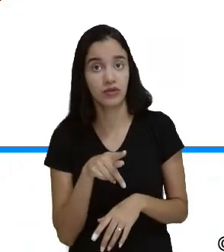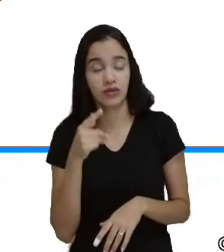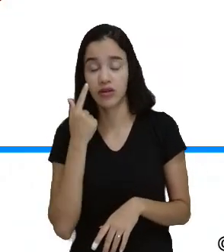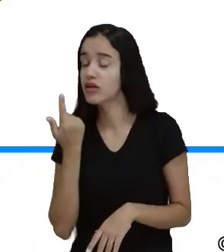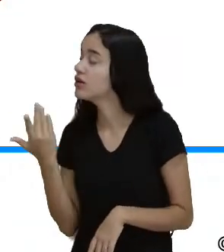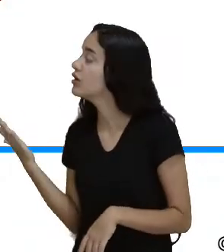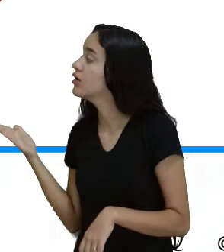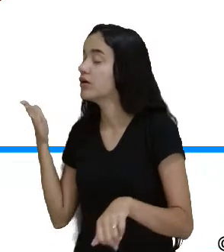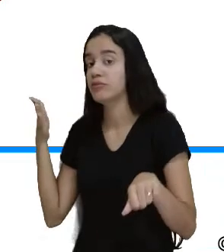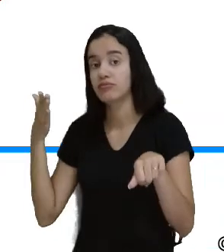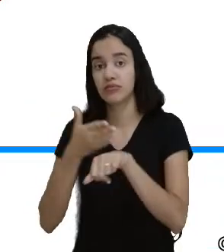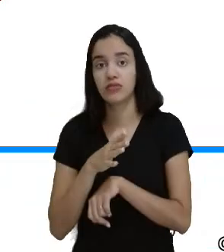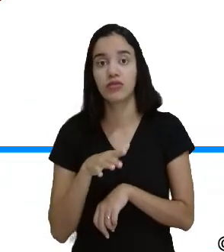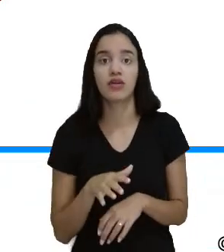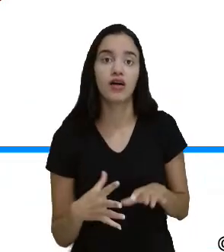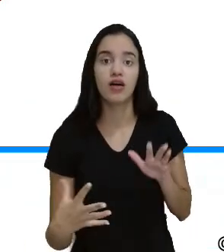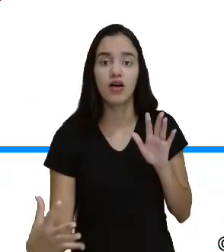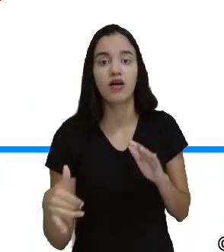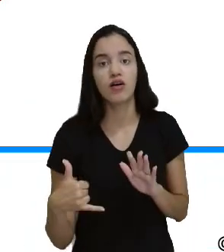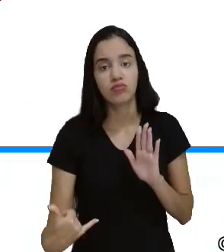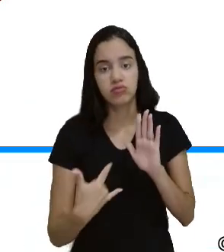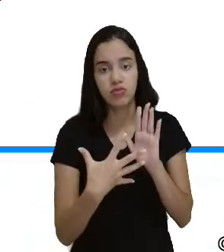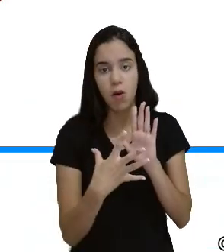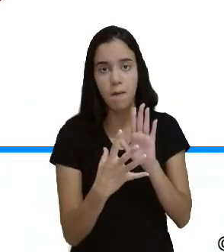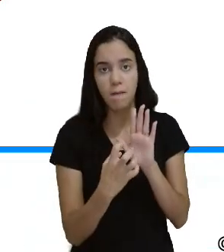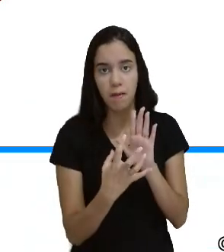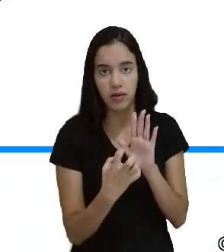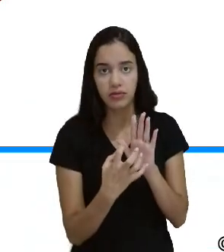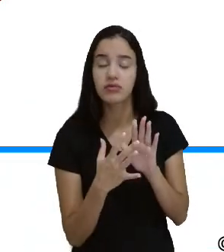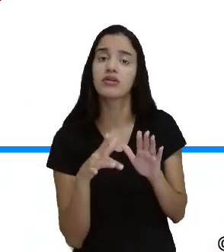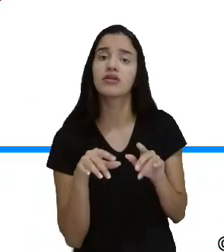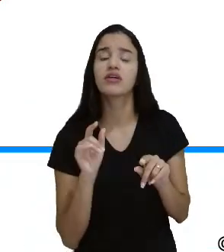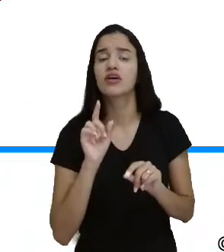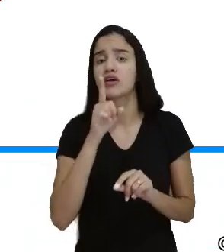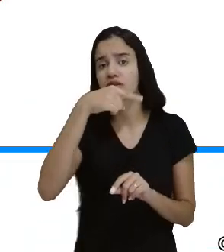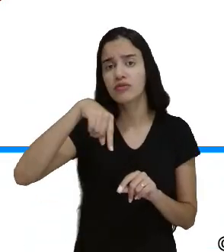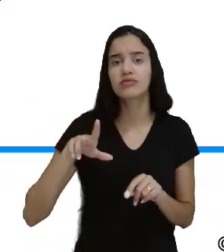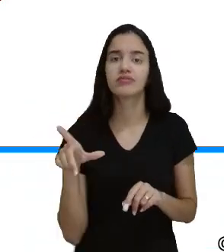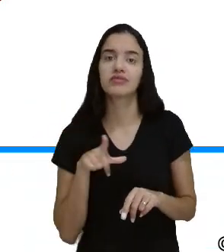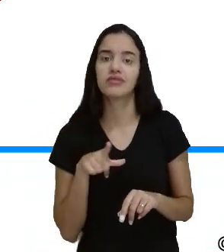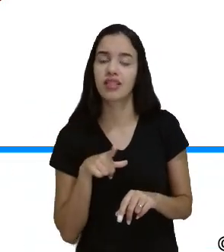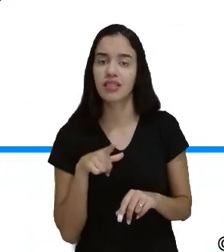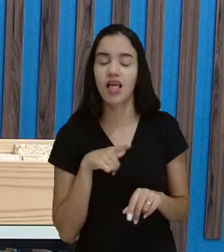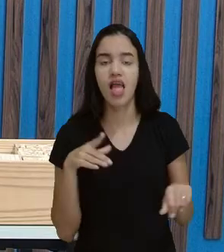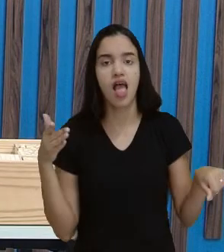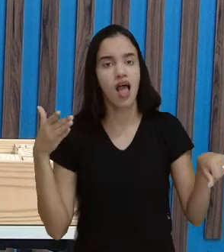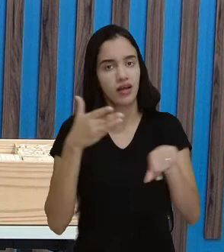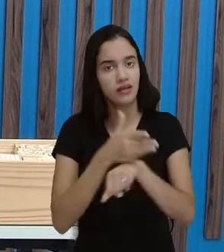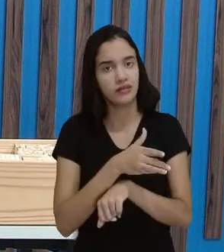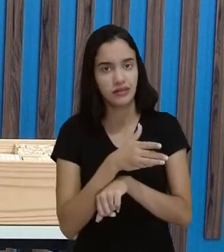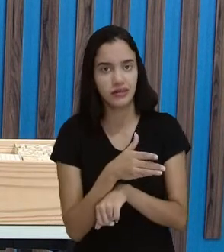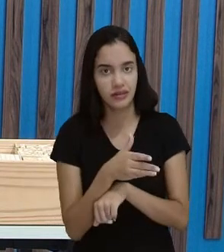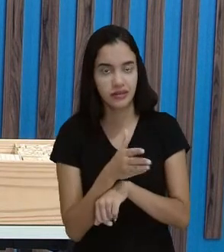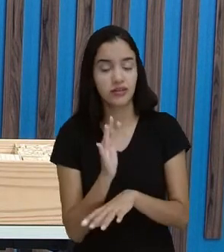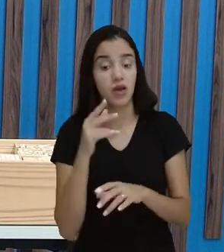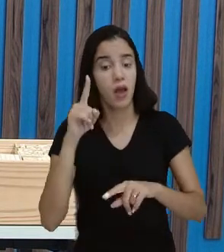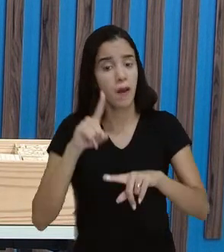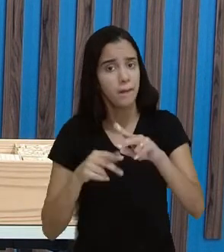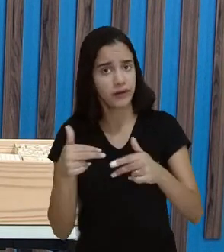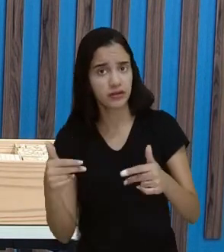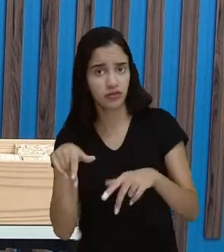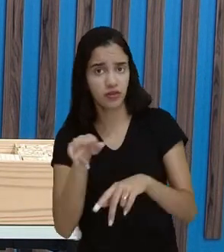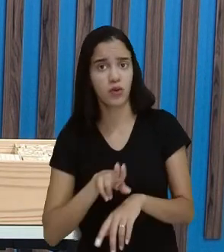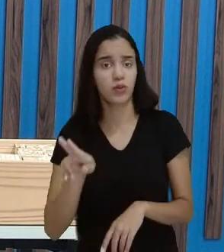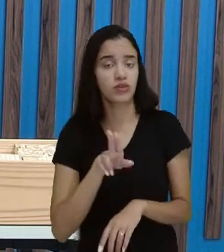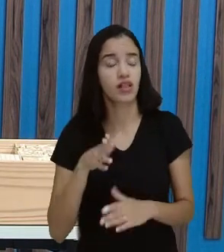Podem aí apontar o celular para esse QR Code que vocês vão ter acesso a esse template, esse material que foi